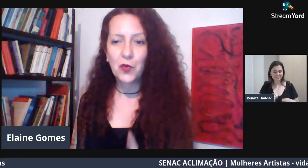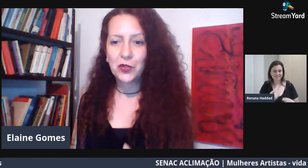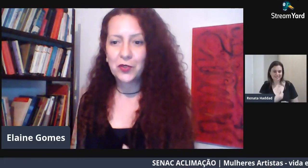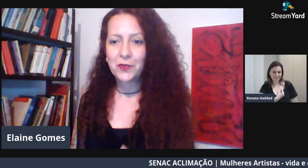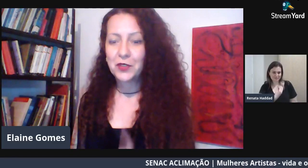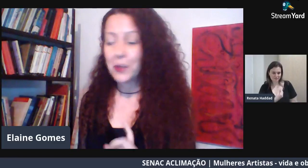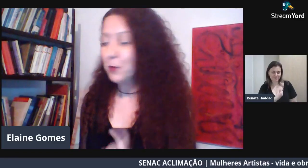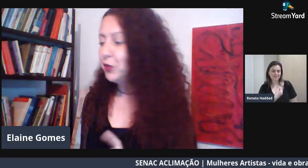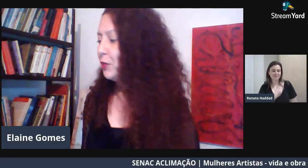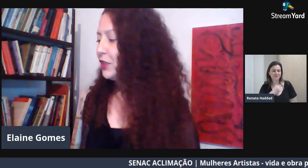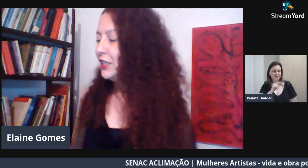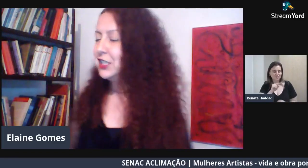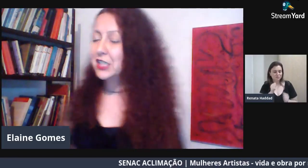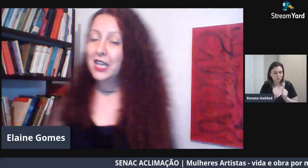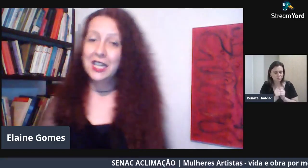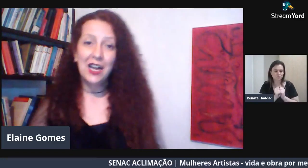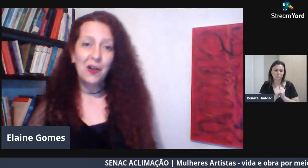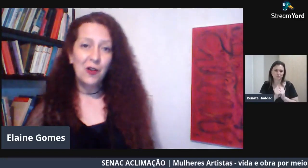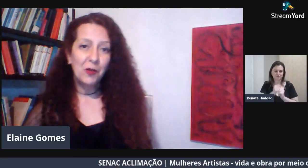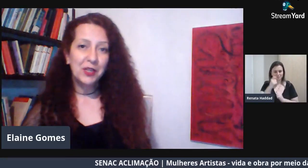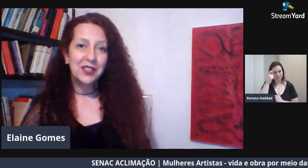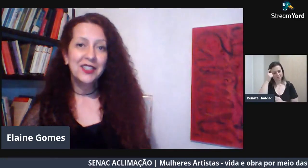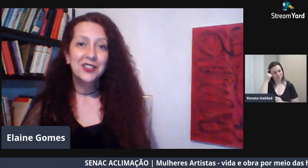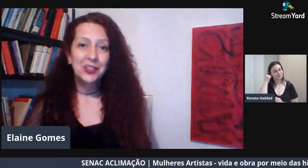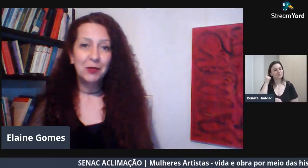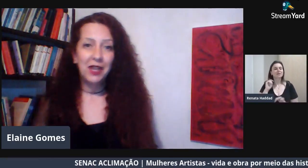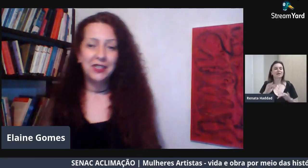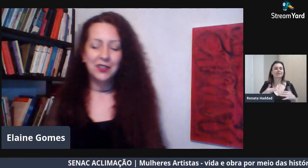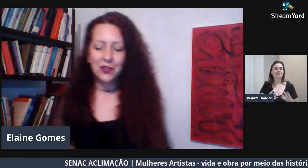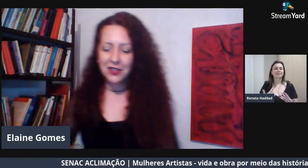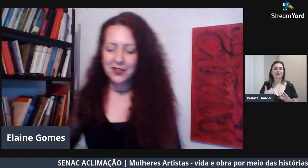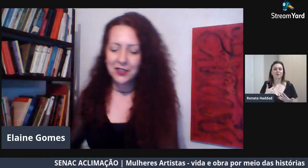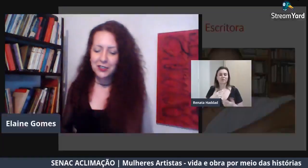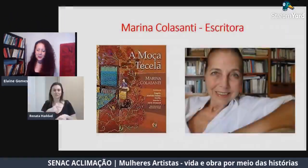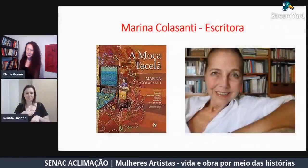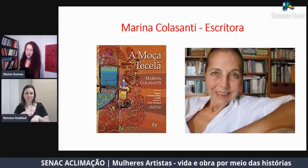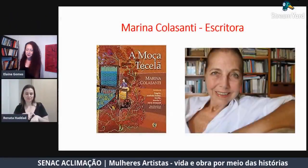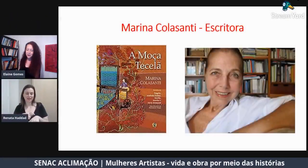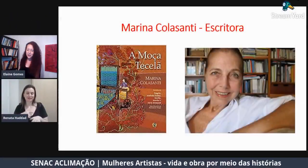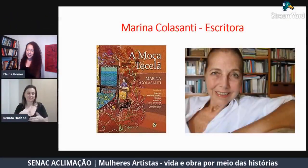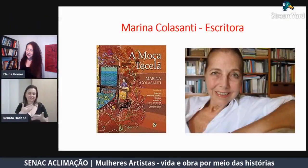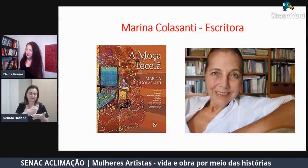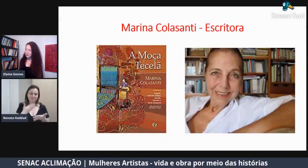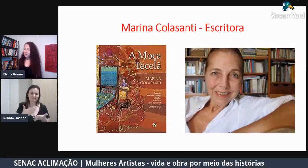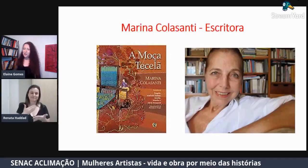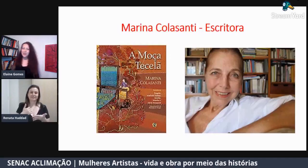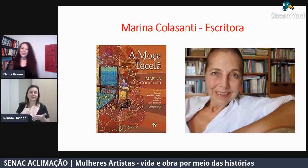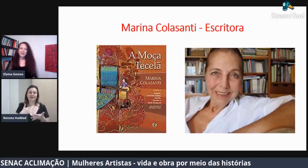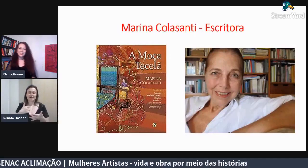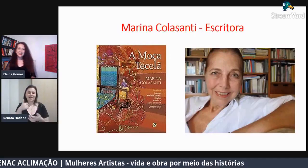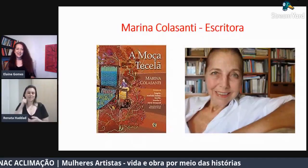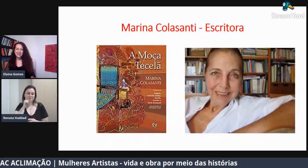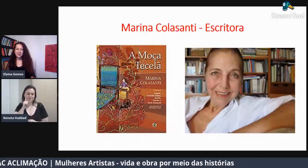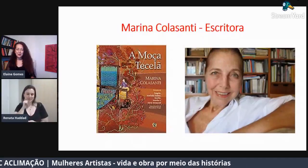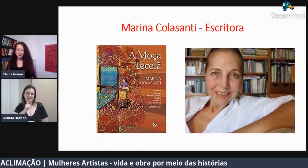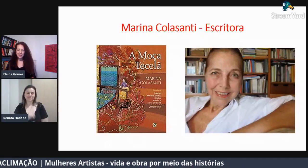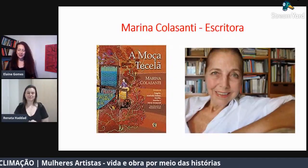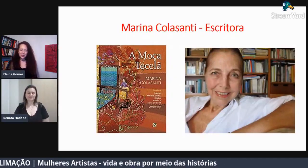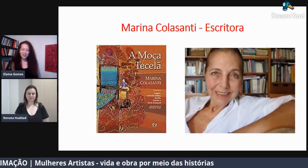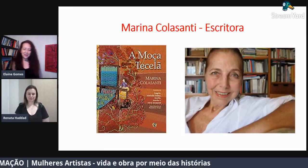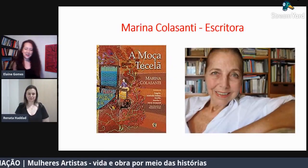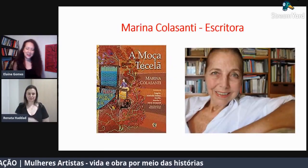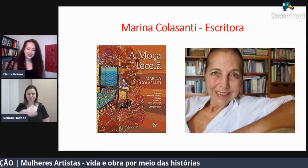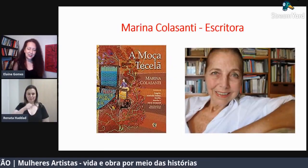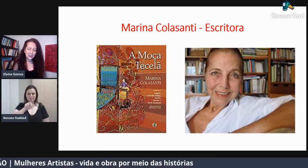com o outro Isso é muito importante Na obra De Marina Colassante Então vamos lá Atenção